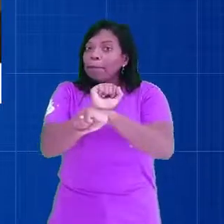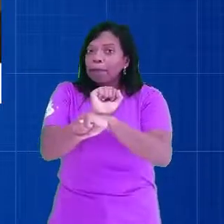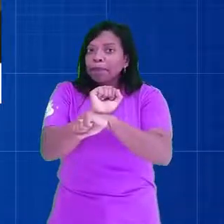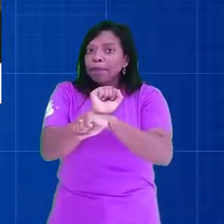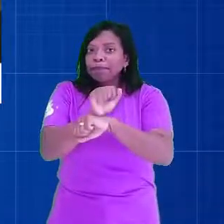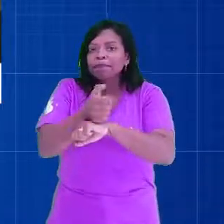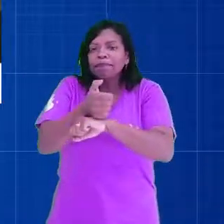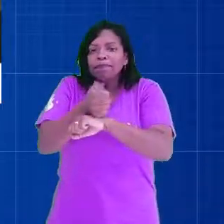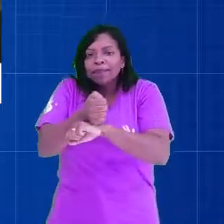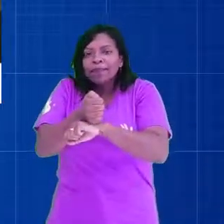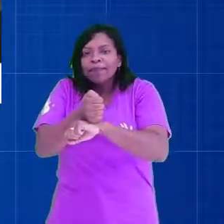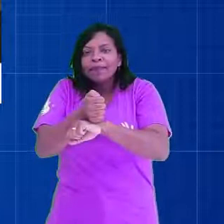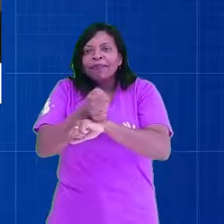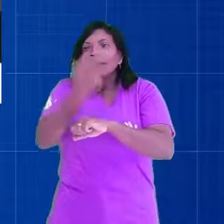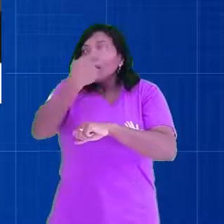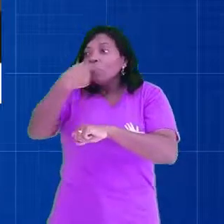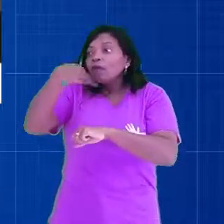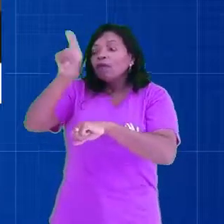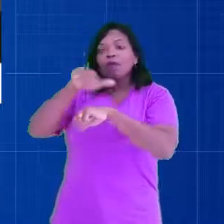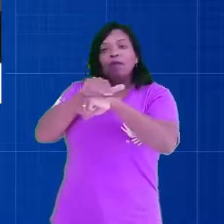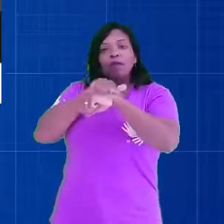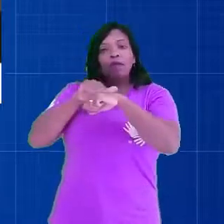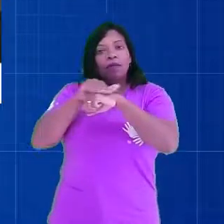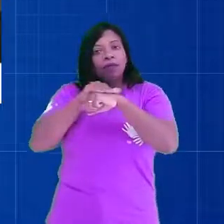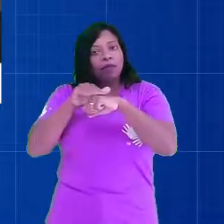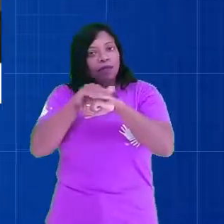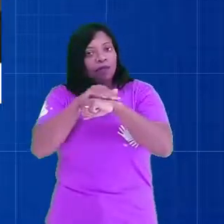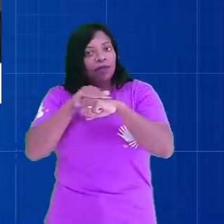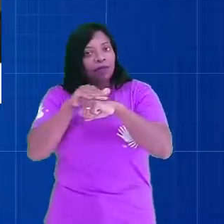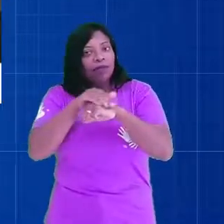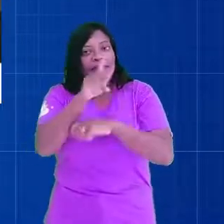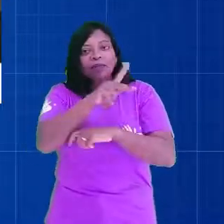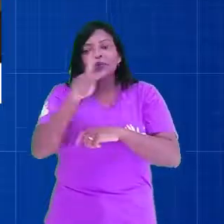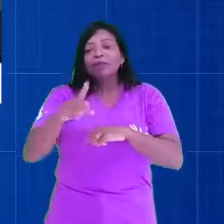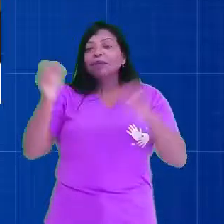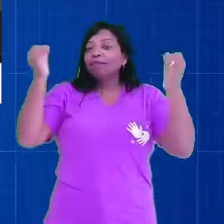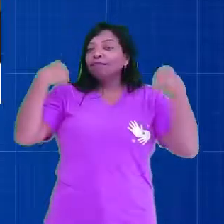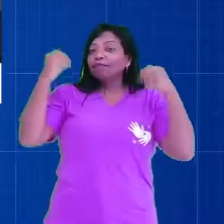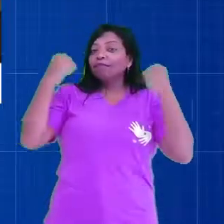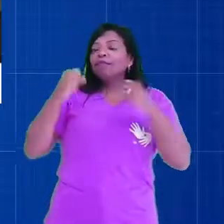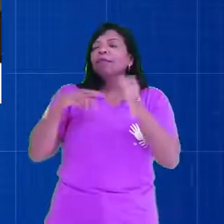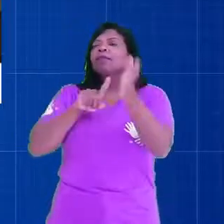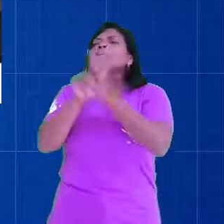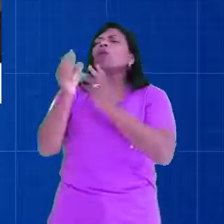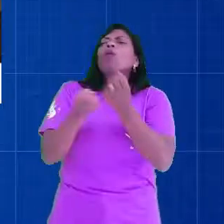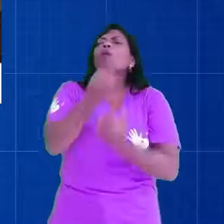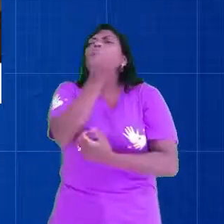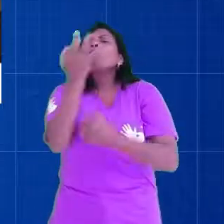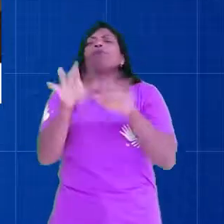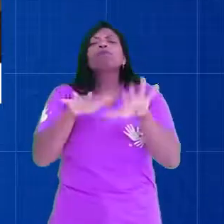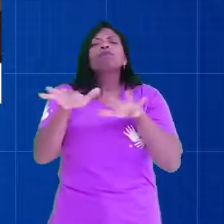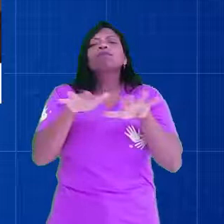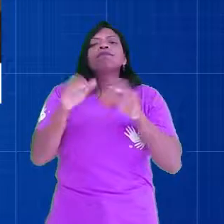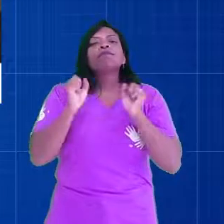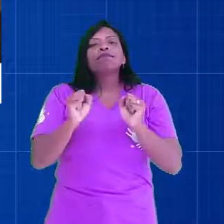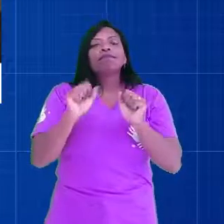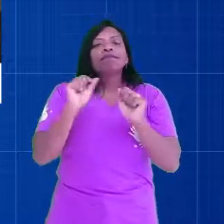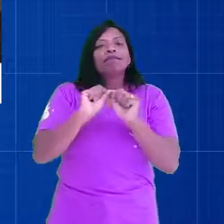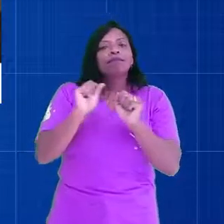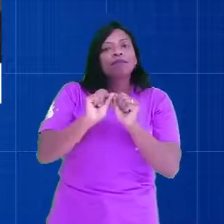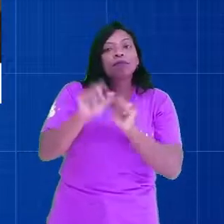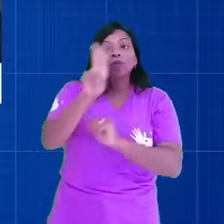física quantos movimentos são possíveis a gente fazer utilizando fonte de luz artificial e